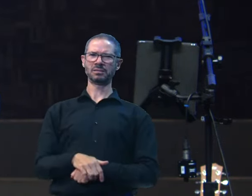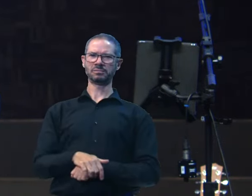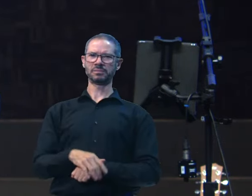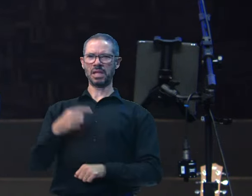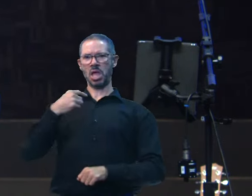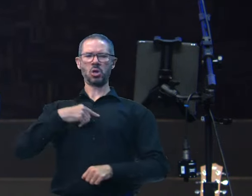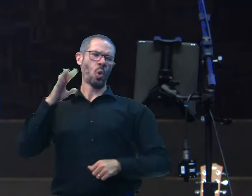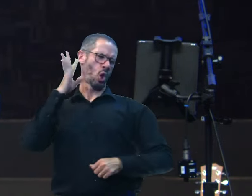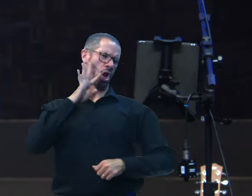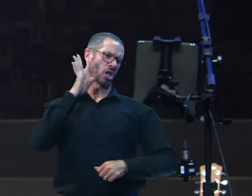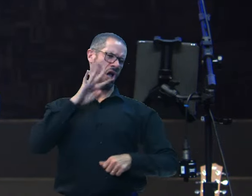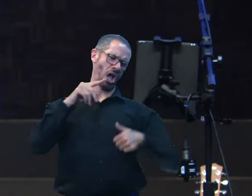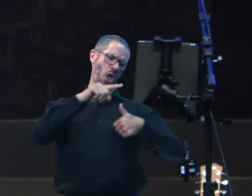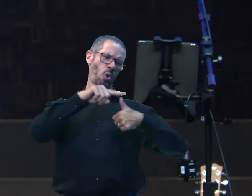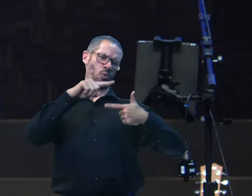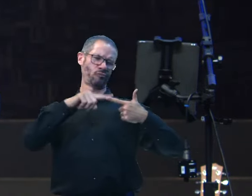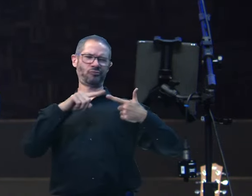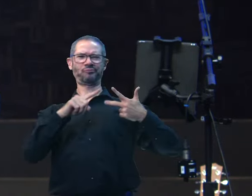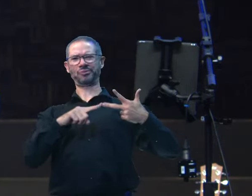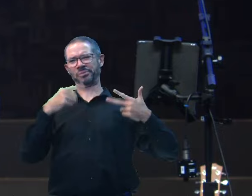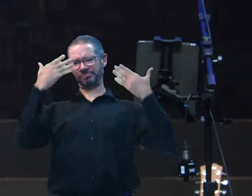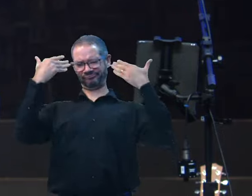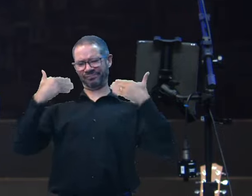Eu sou legal.